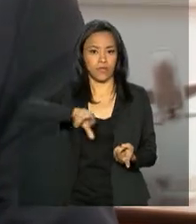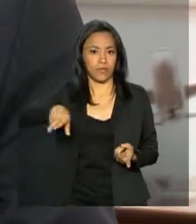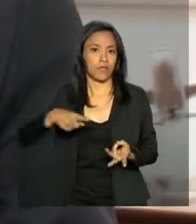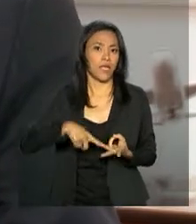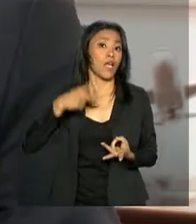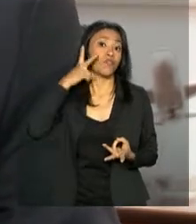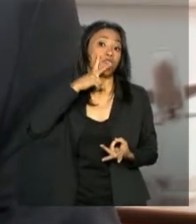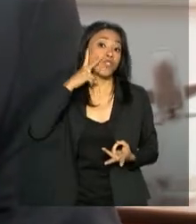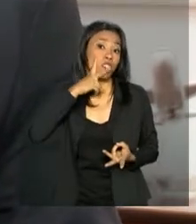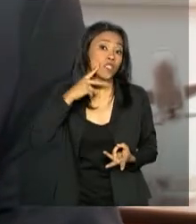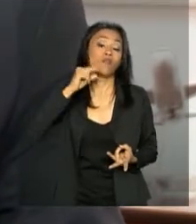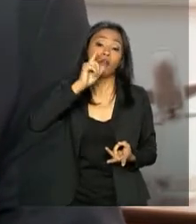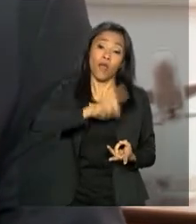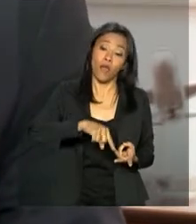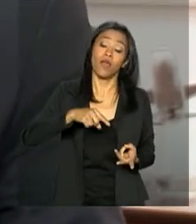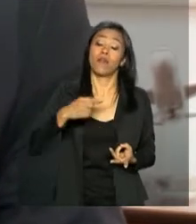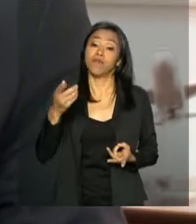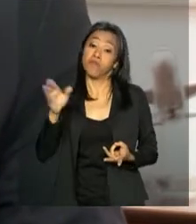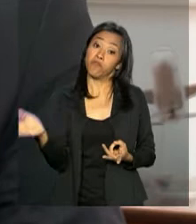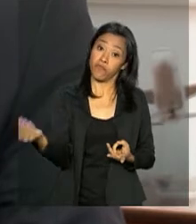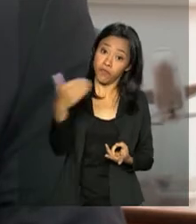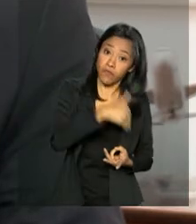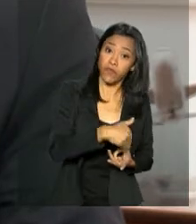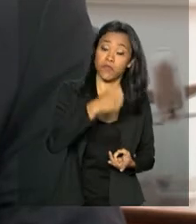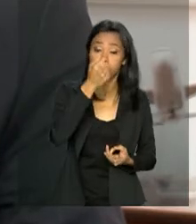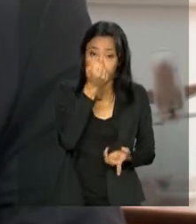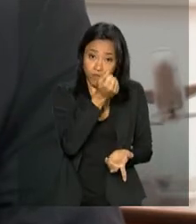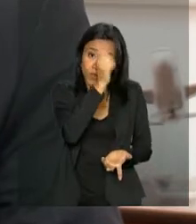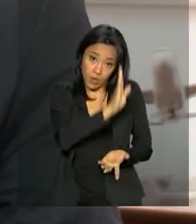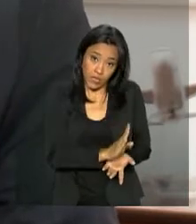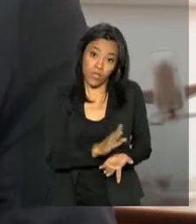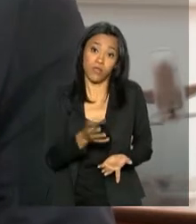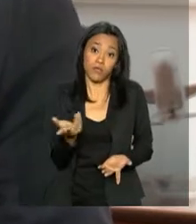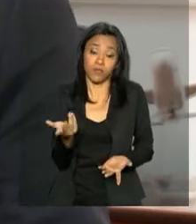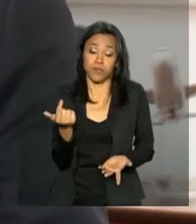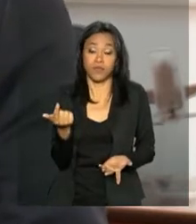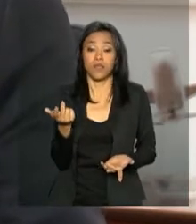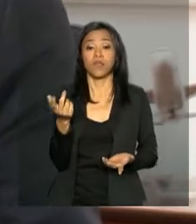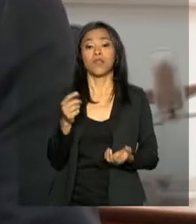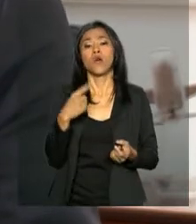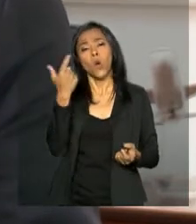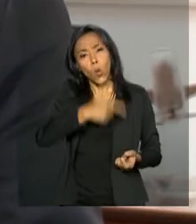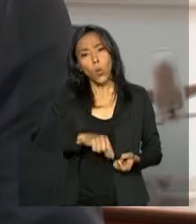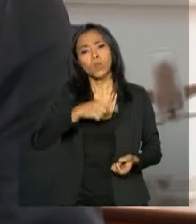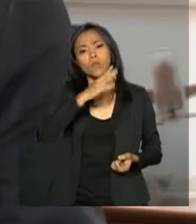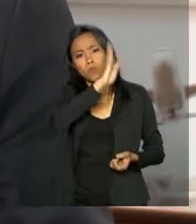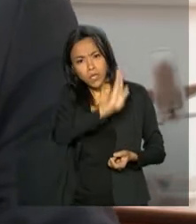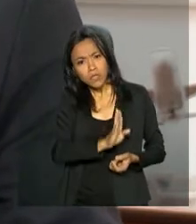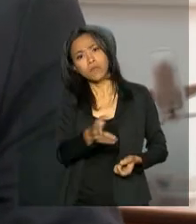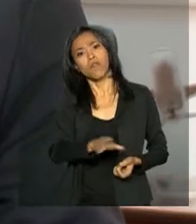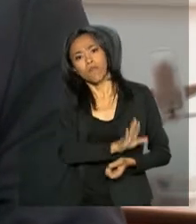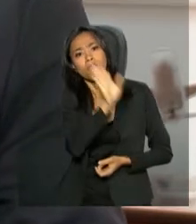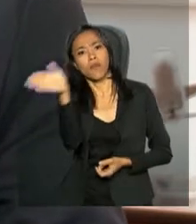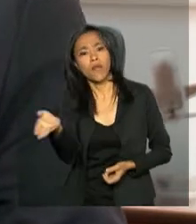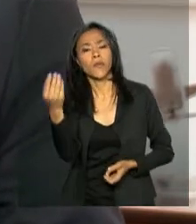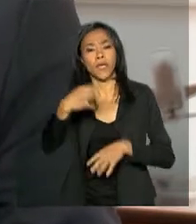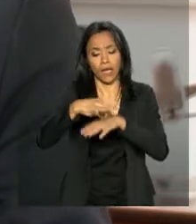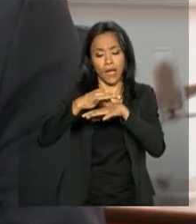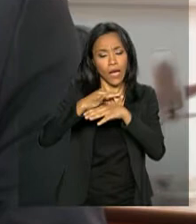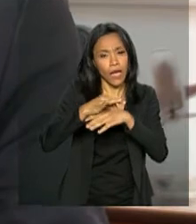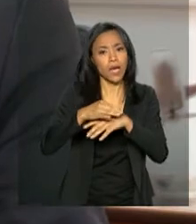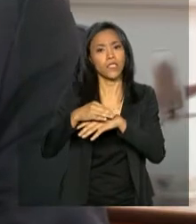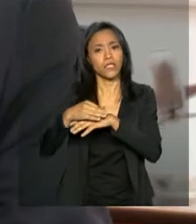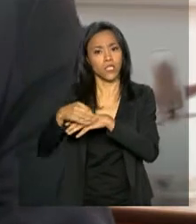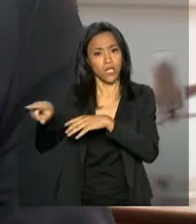muito se vem vem vem daqui do chile é e do brasil também tem produtos por exemplo a carne é consumido aqui no